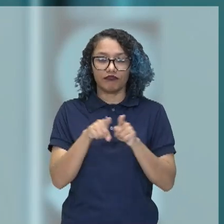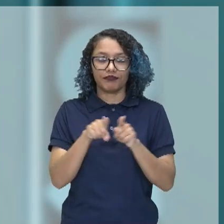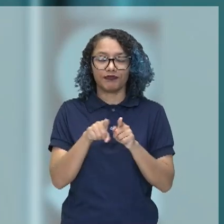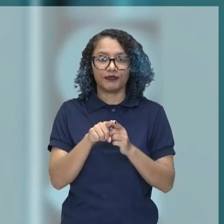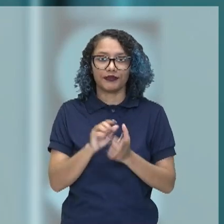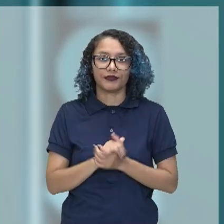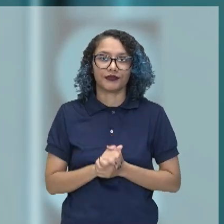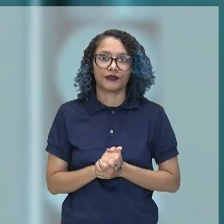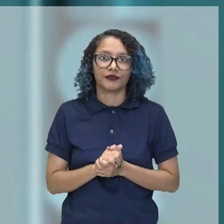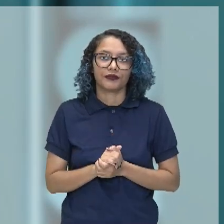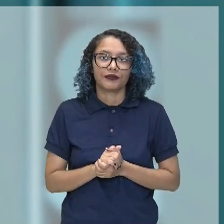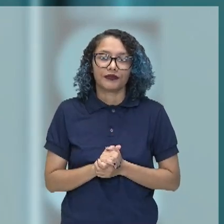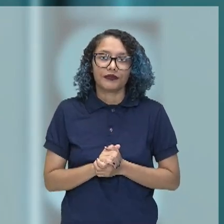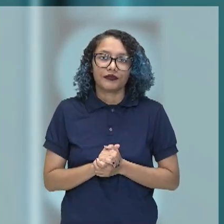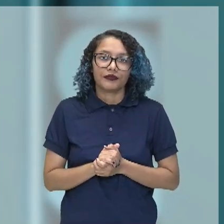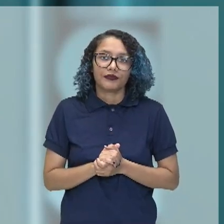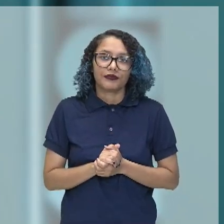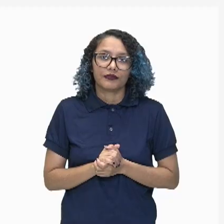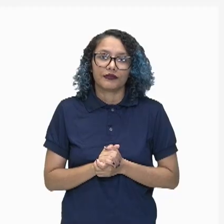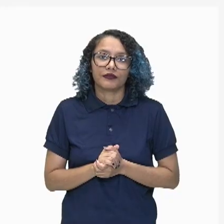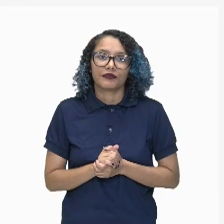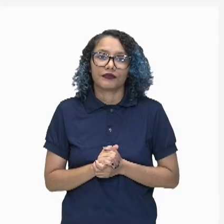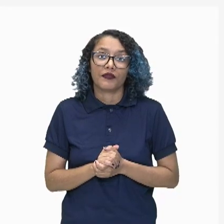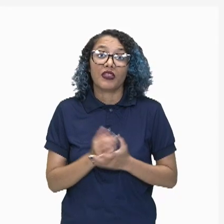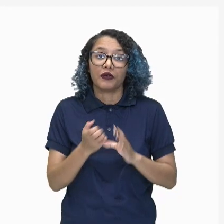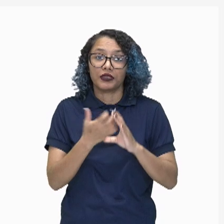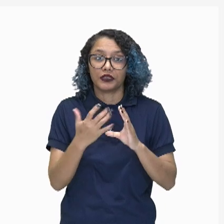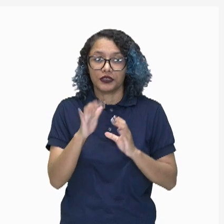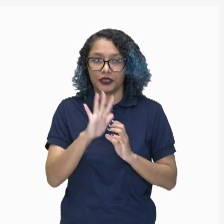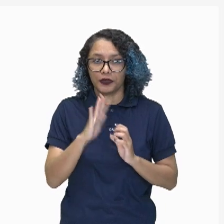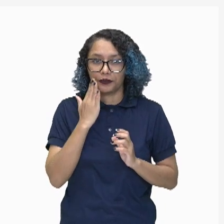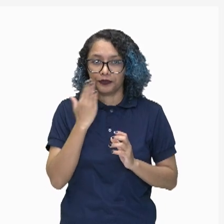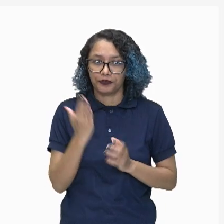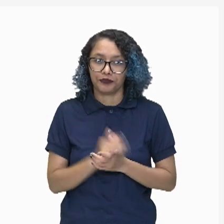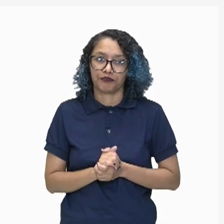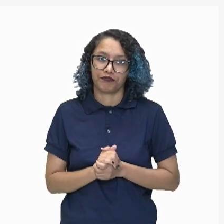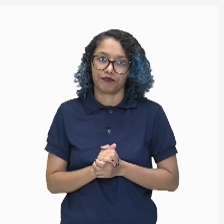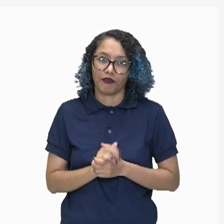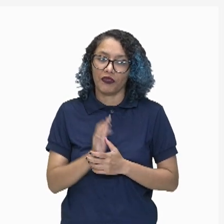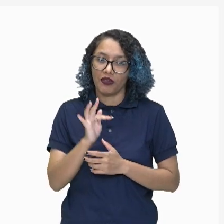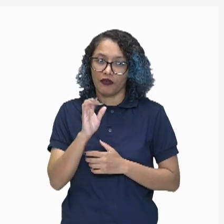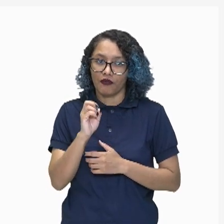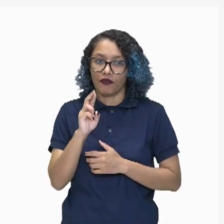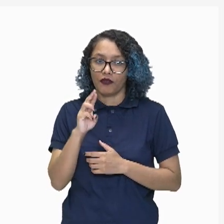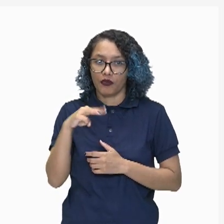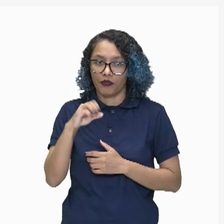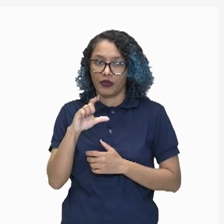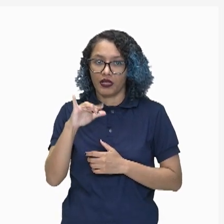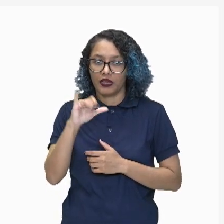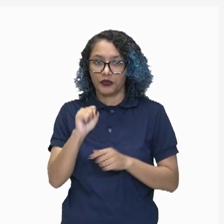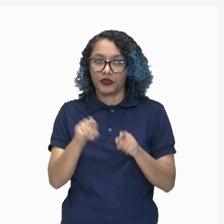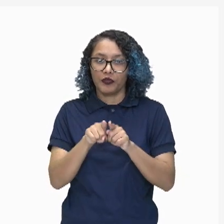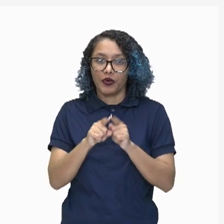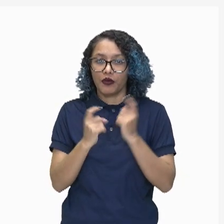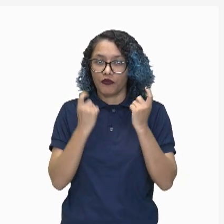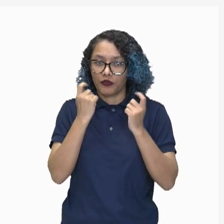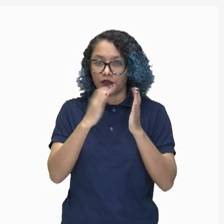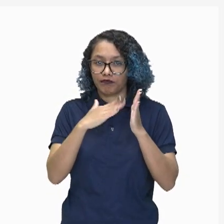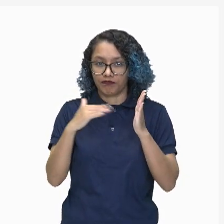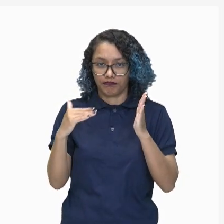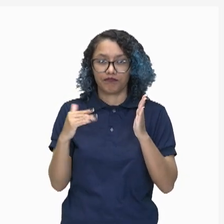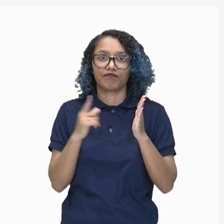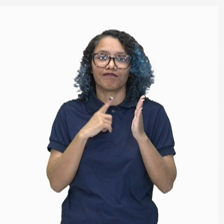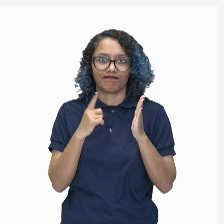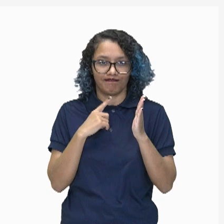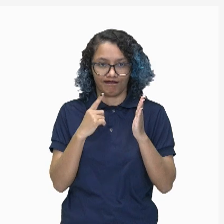dentro do sujeito. Entre as características gerais que nós temos aí o formalismo e a preocupação estética, então a gente volta a ter aquelas preocupações